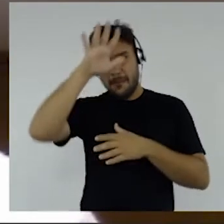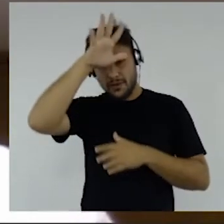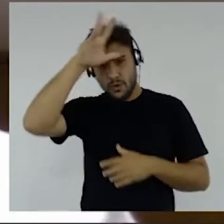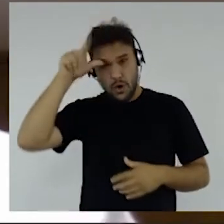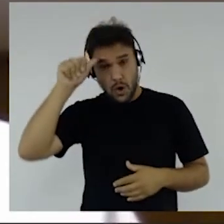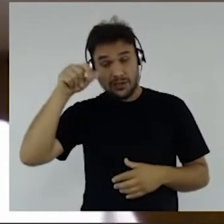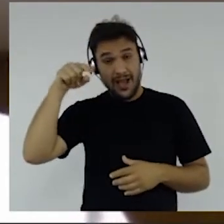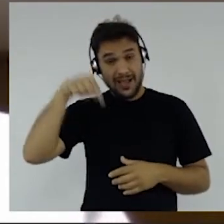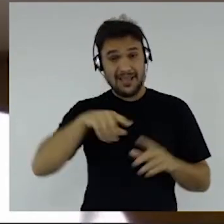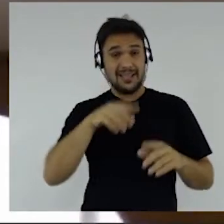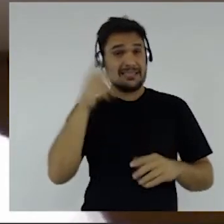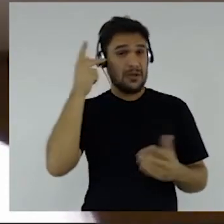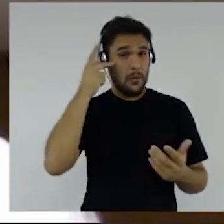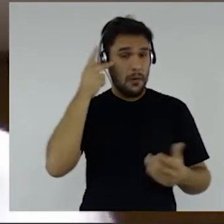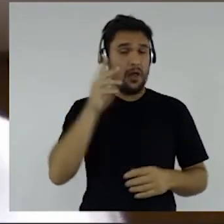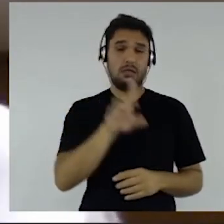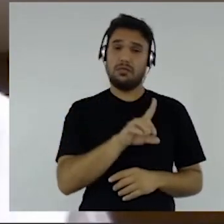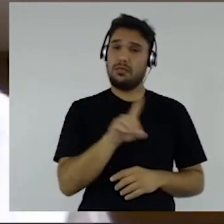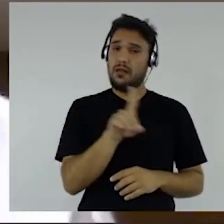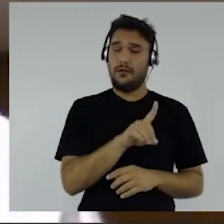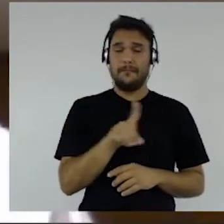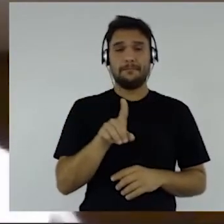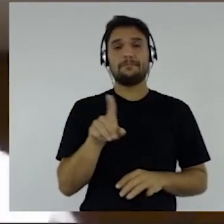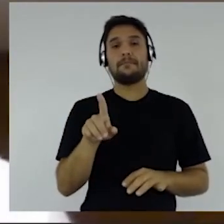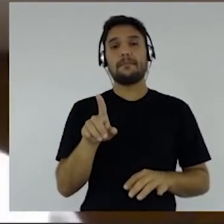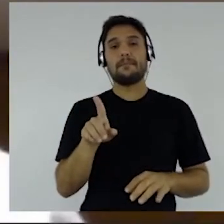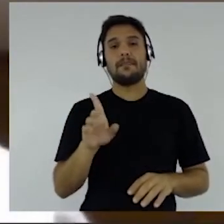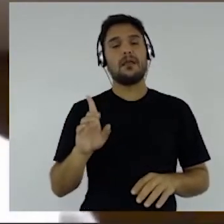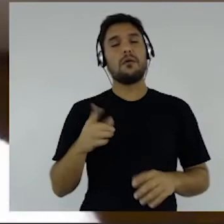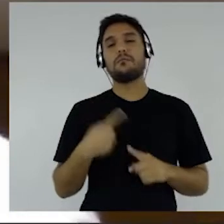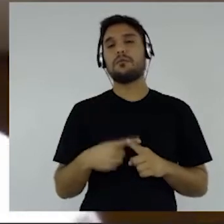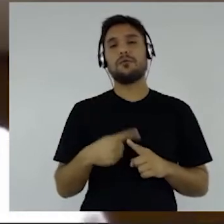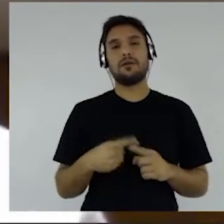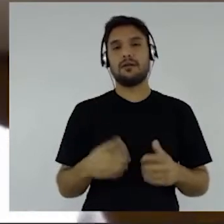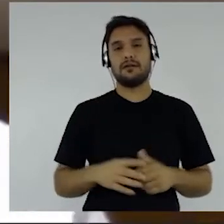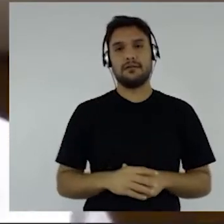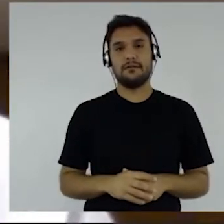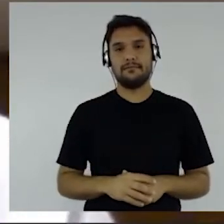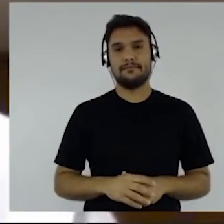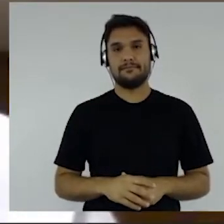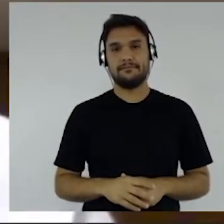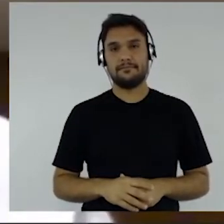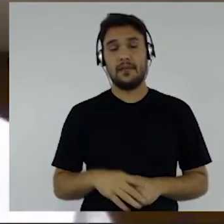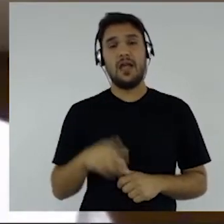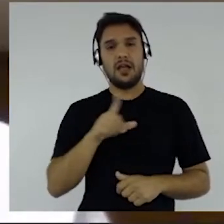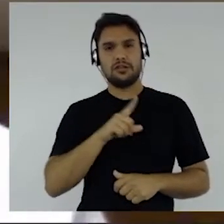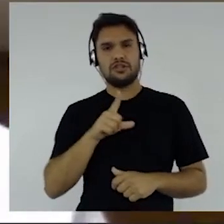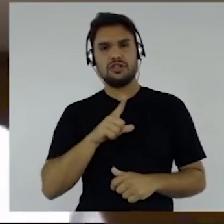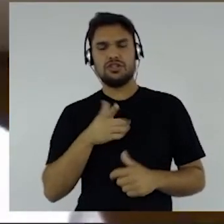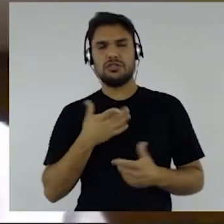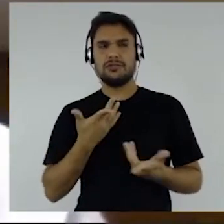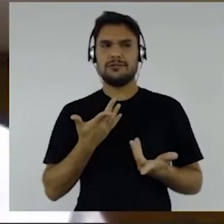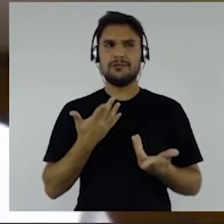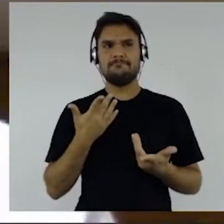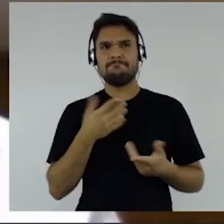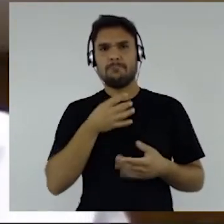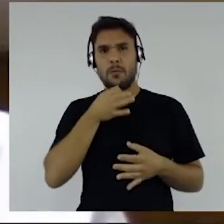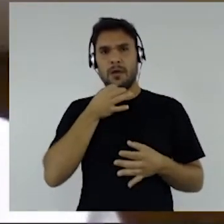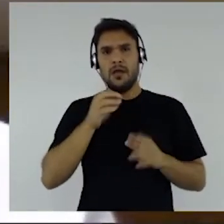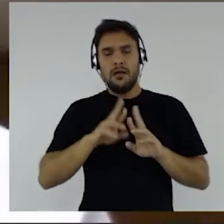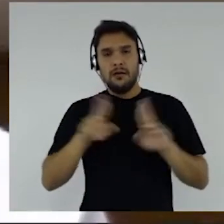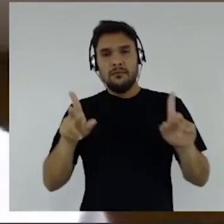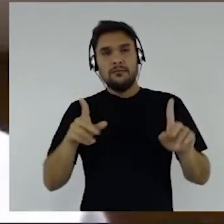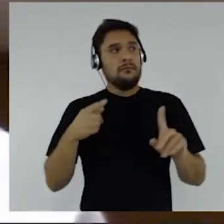mas aqui em São Paulo não. E a Patrícia certamente sabe disso. E por quê? Havia uma certa controvérsia, que sempre me